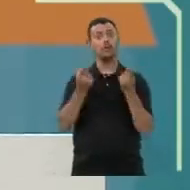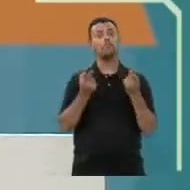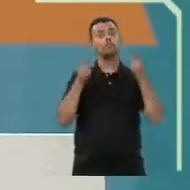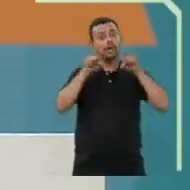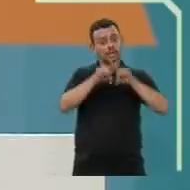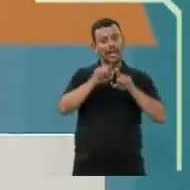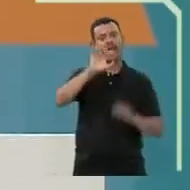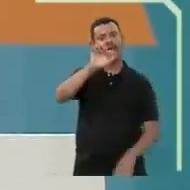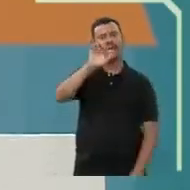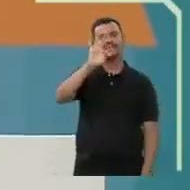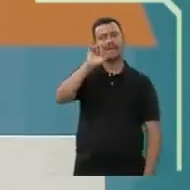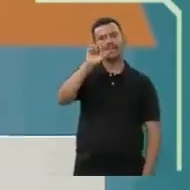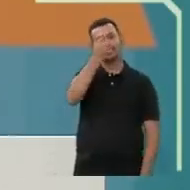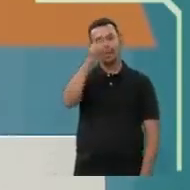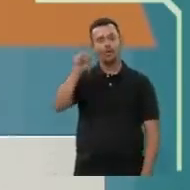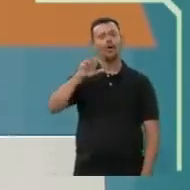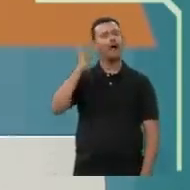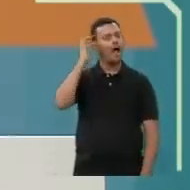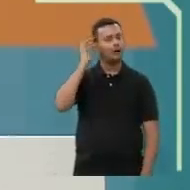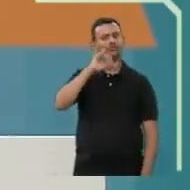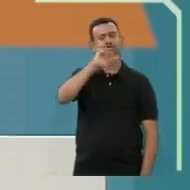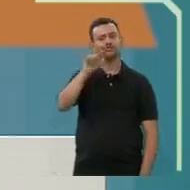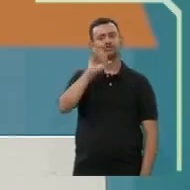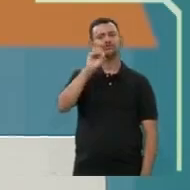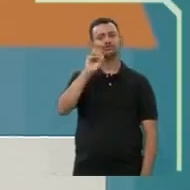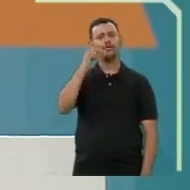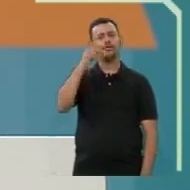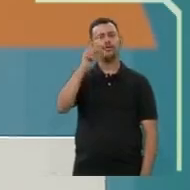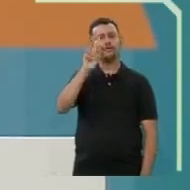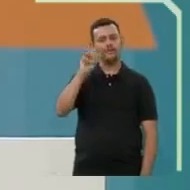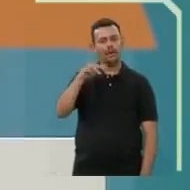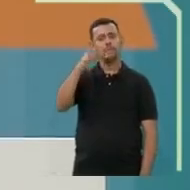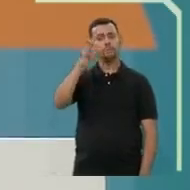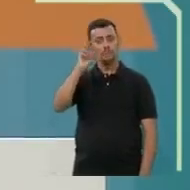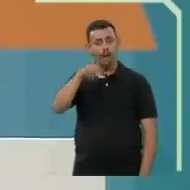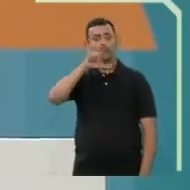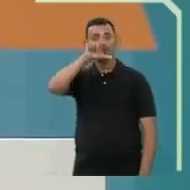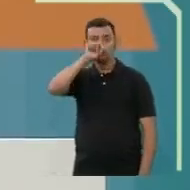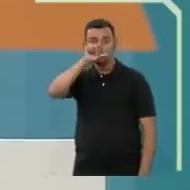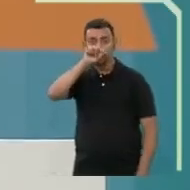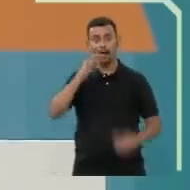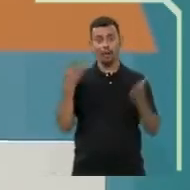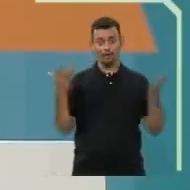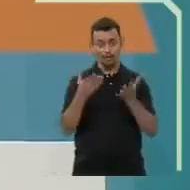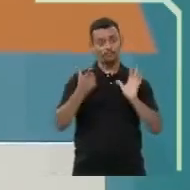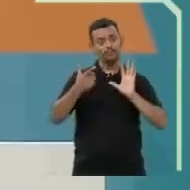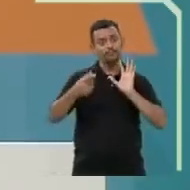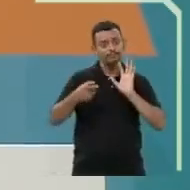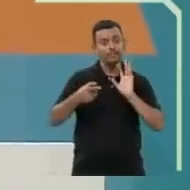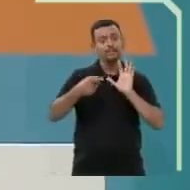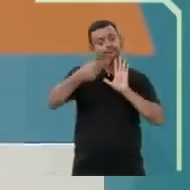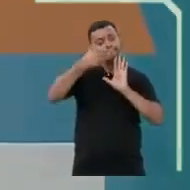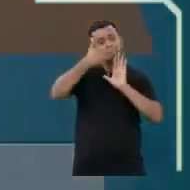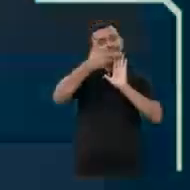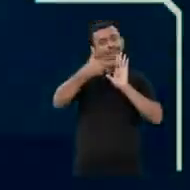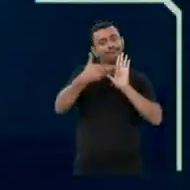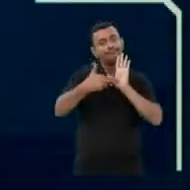com o Estadão, a Rádio Jovem Pan e o Twitter. E vamos ver as regras deste terceiro